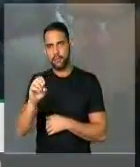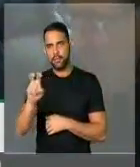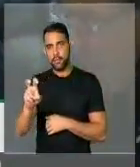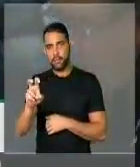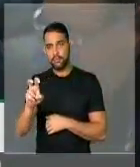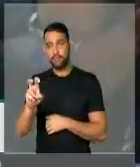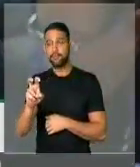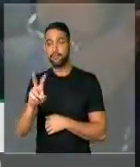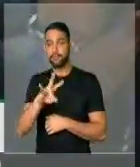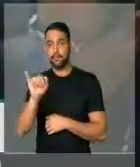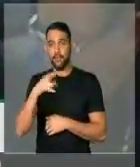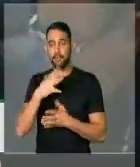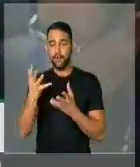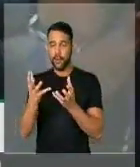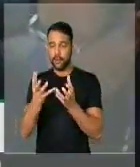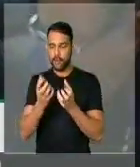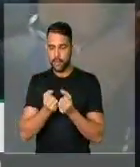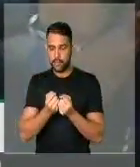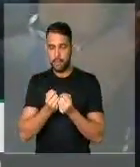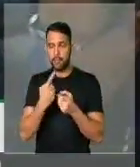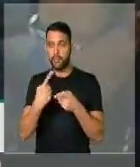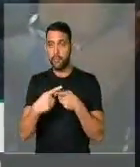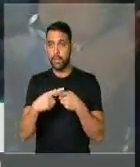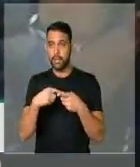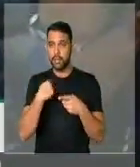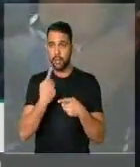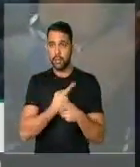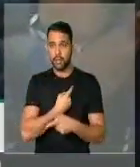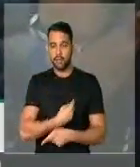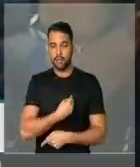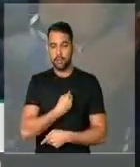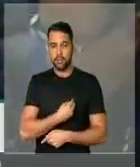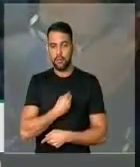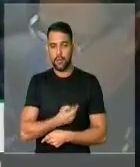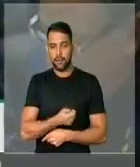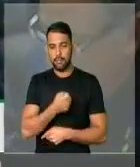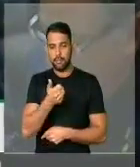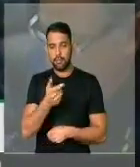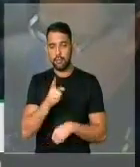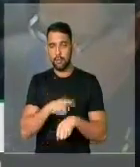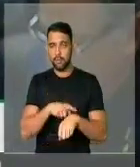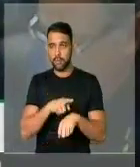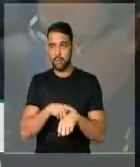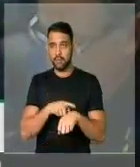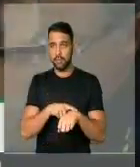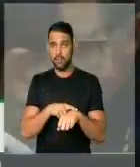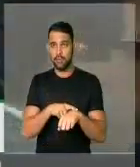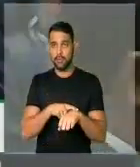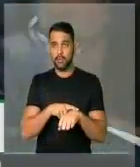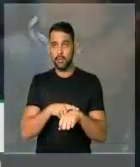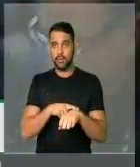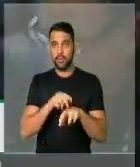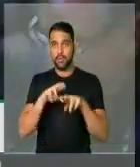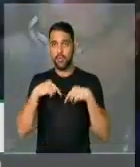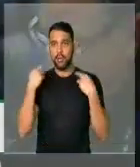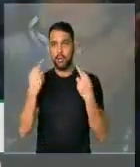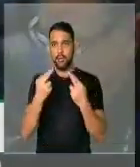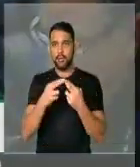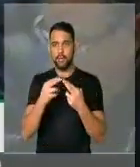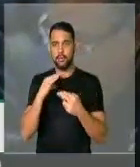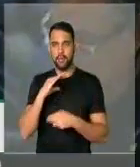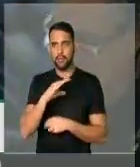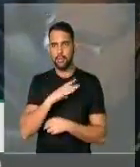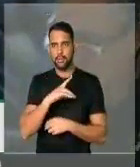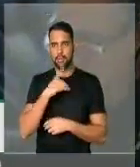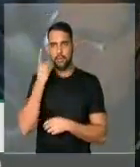607/2005, que foi acolhida, porque nós estávamos, há poucos minutos, em reunião da Comissão